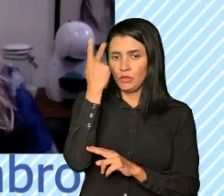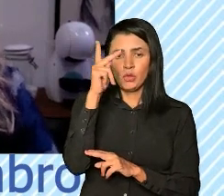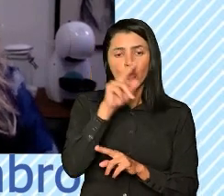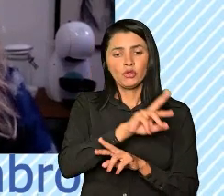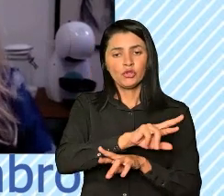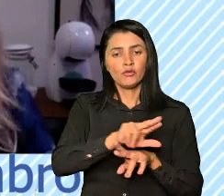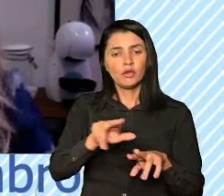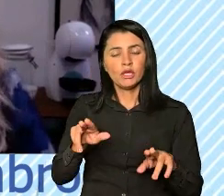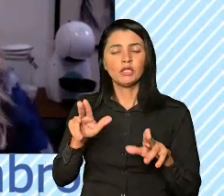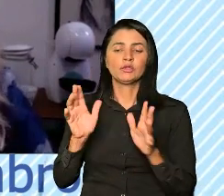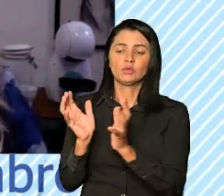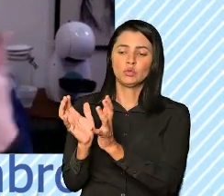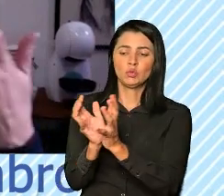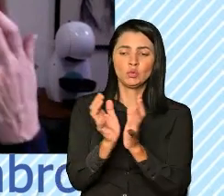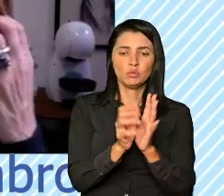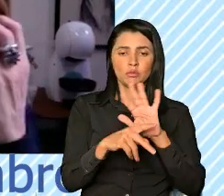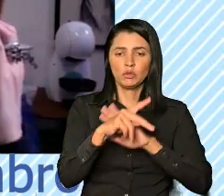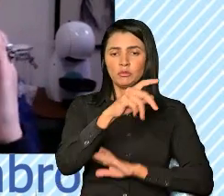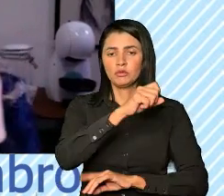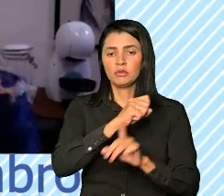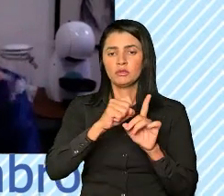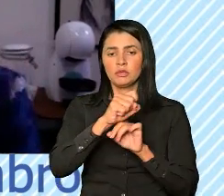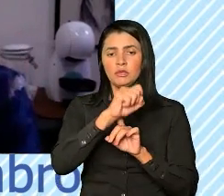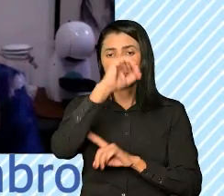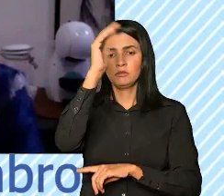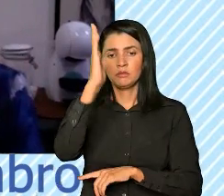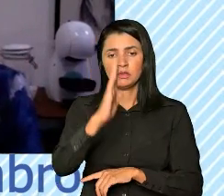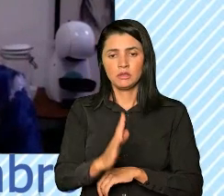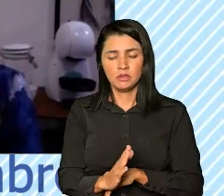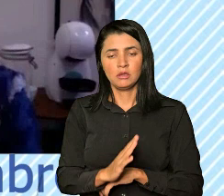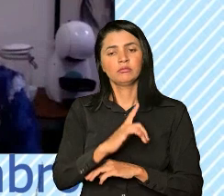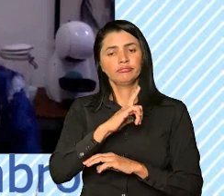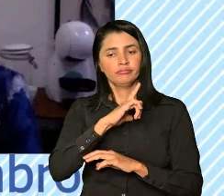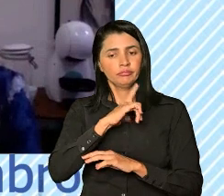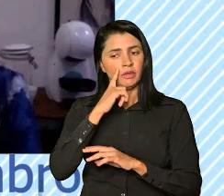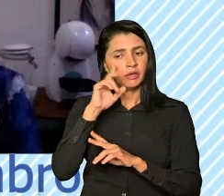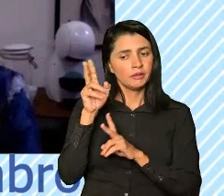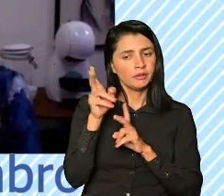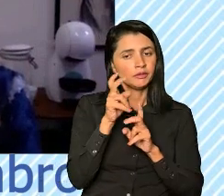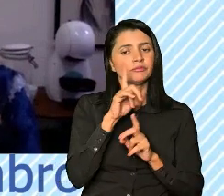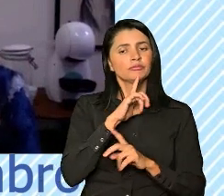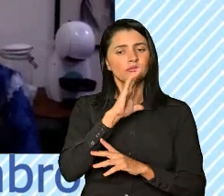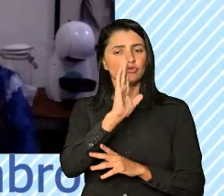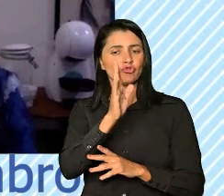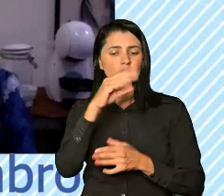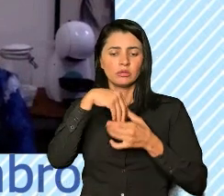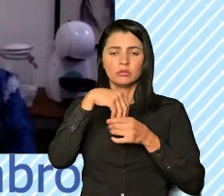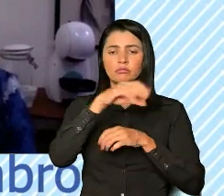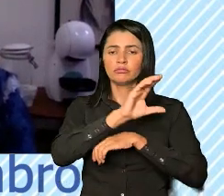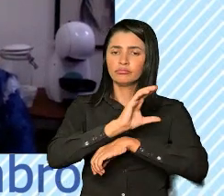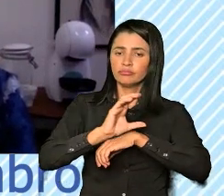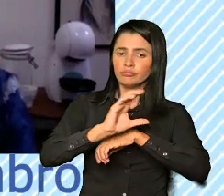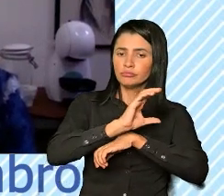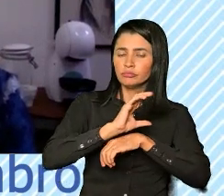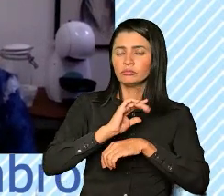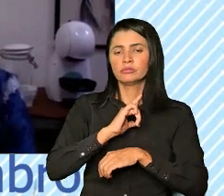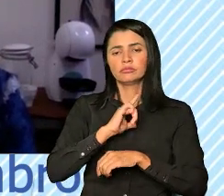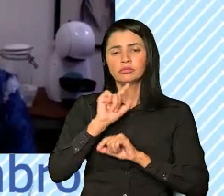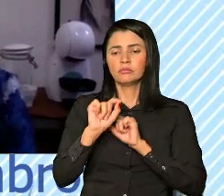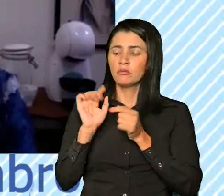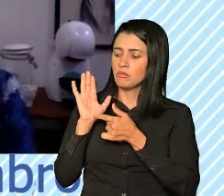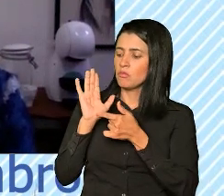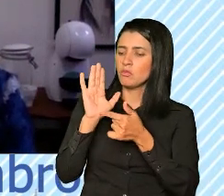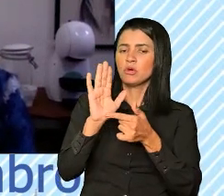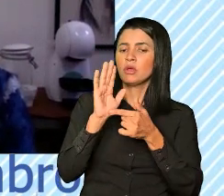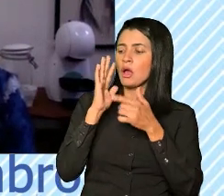da sociedade brasileira. Então, nós temos essa previsão expressa na Constituição Federal, que demonstra